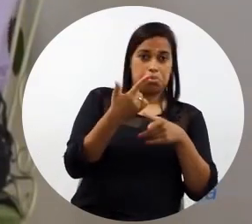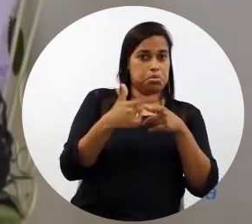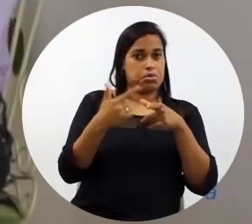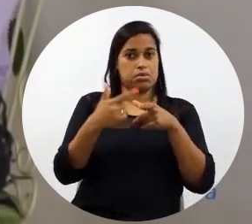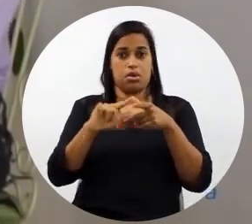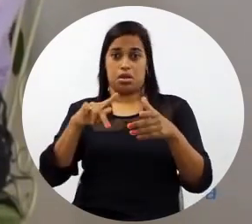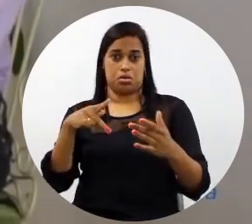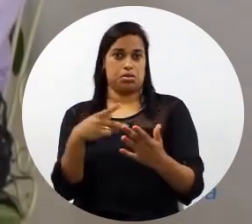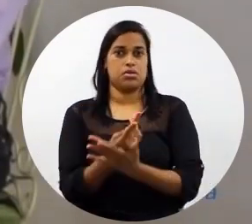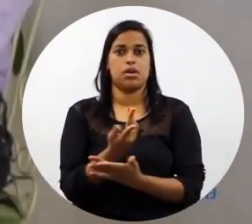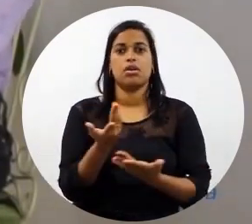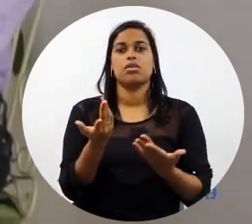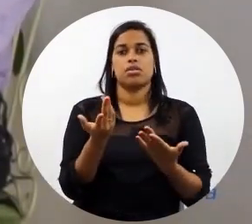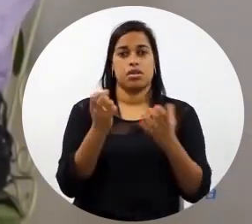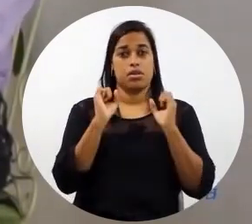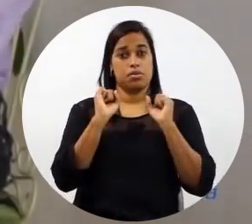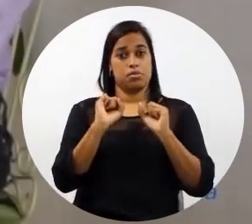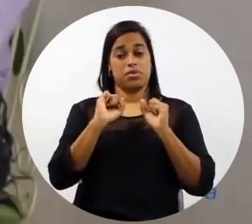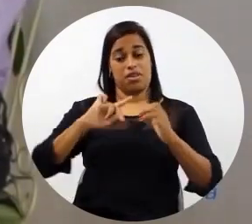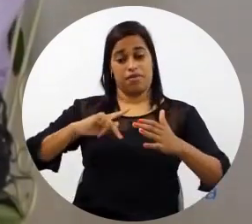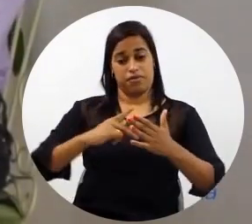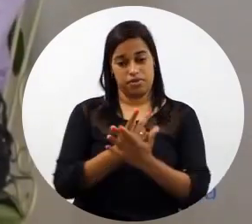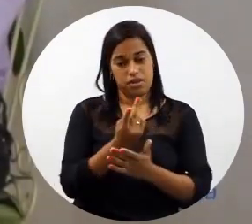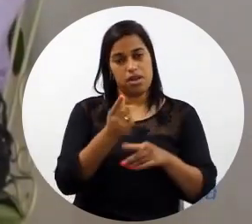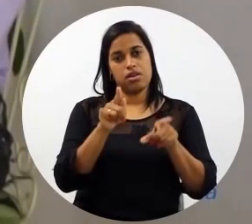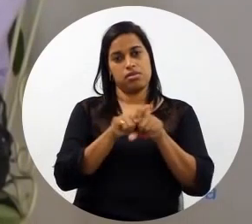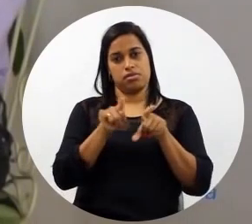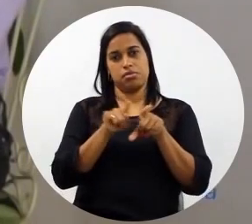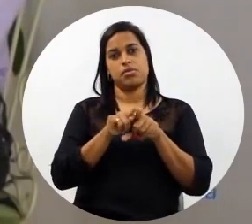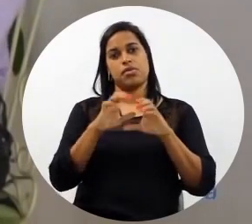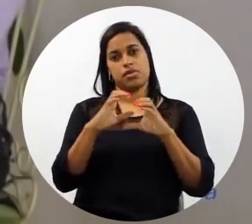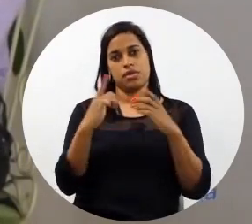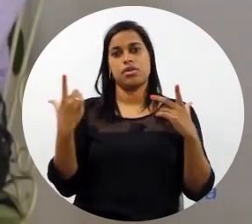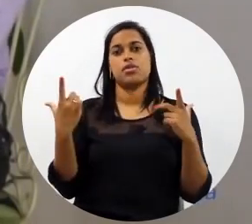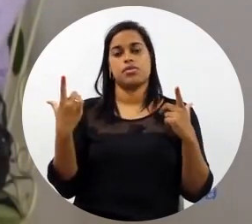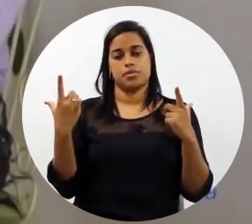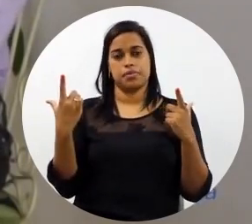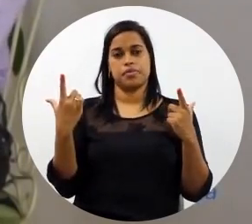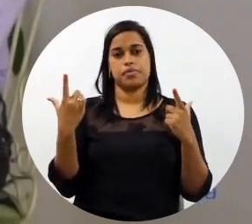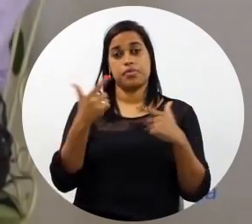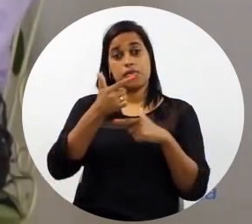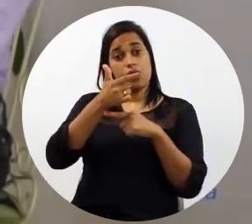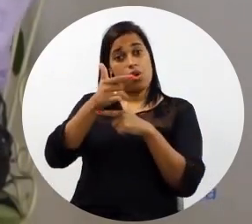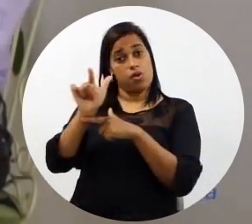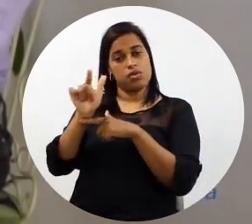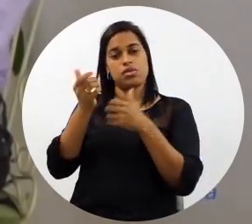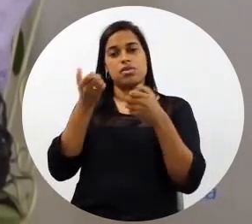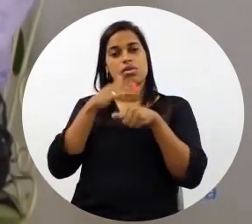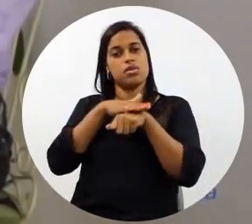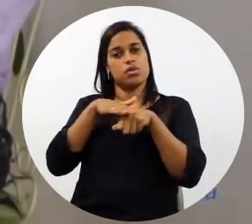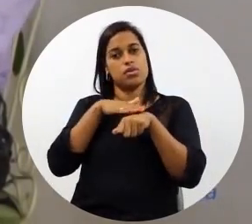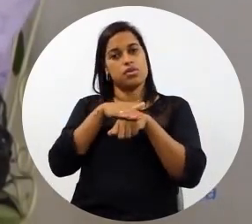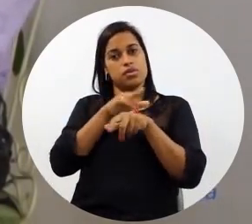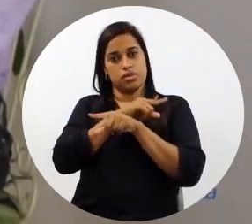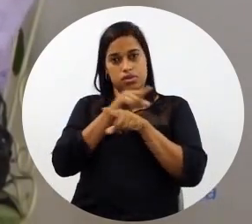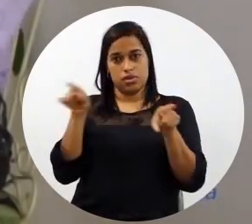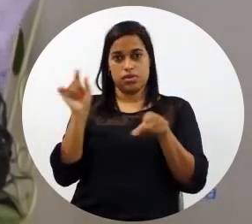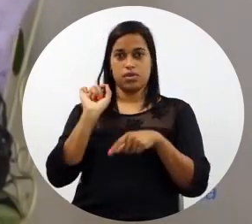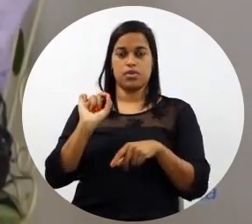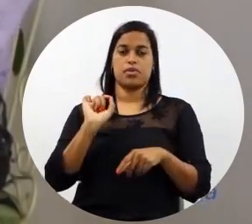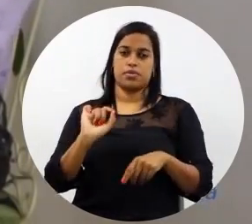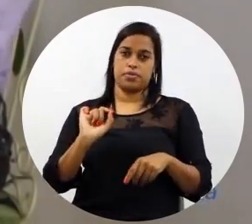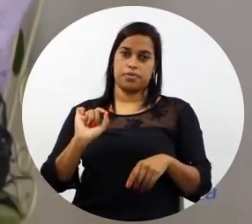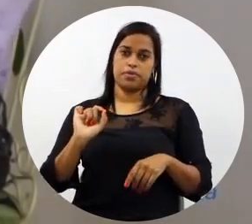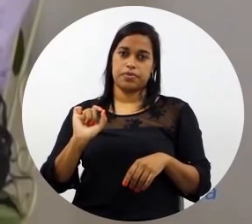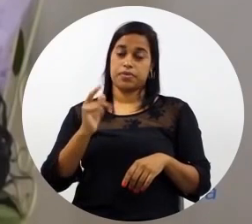incidente ou de um acidente, de poder evitar essa situação. E outra questão que eu queria também comentar com vocês é